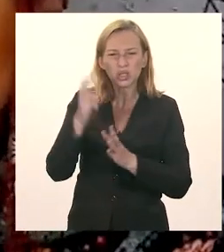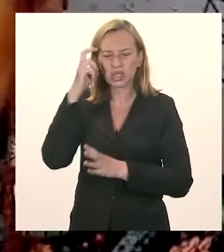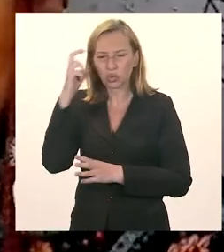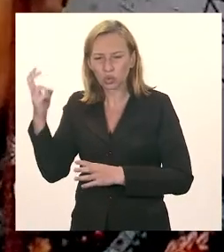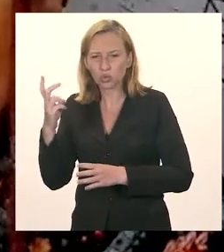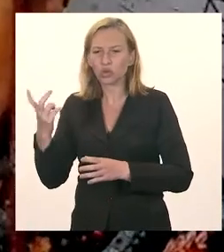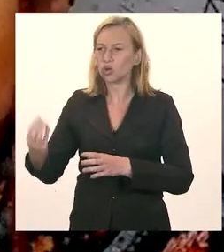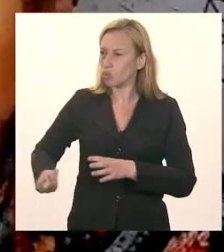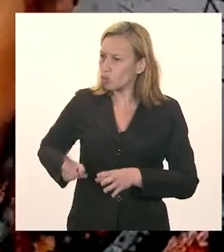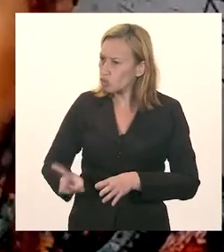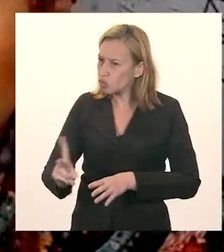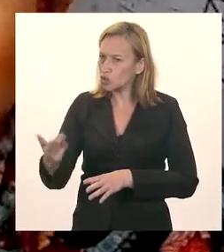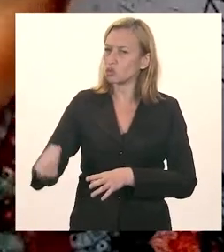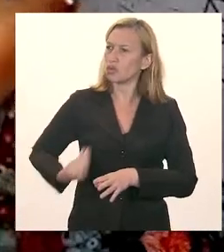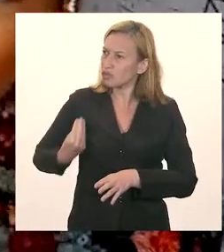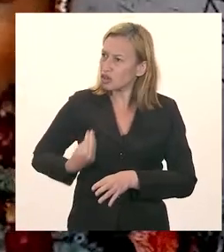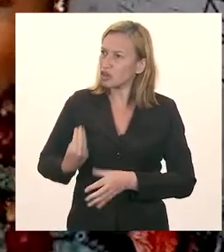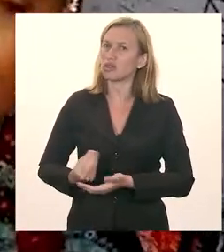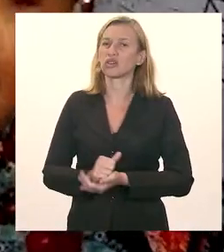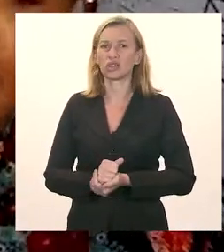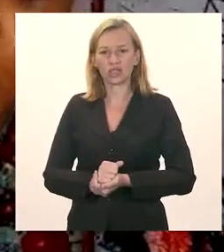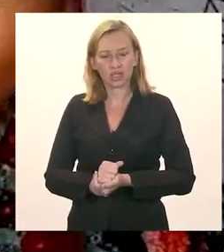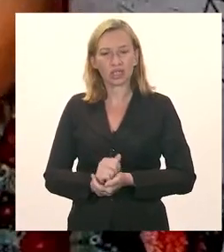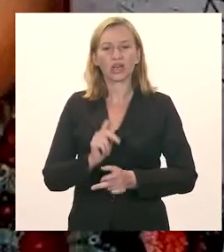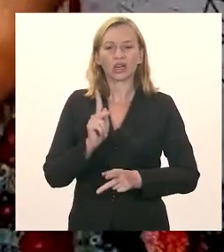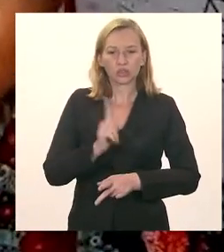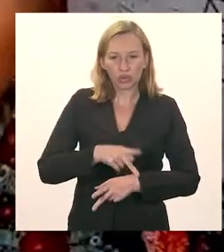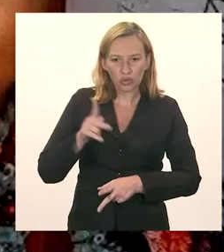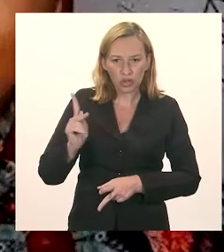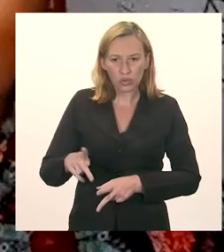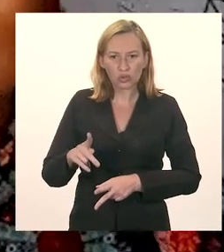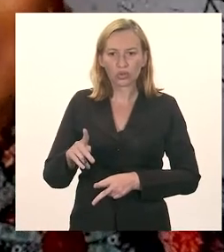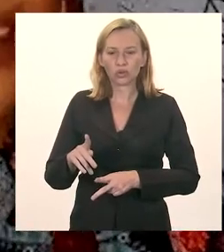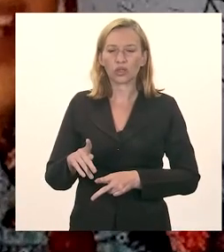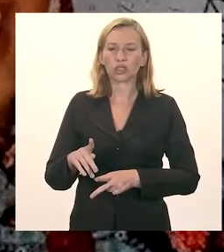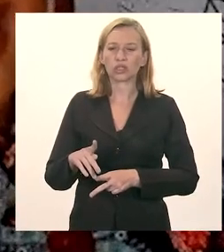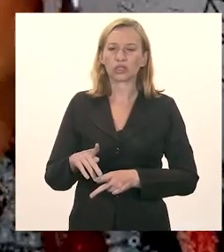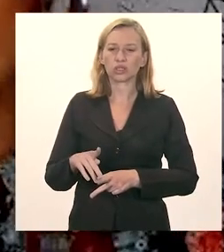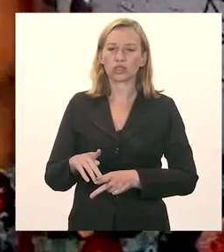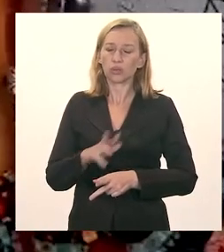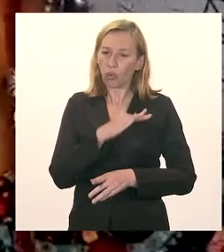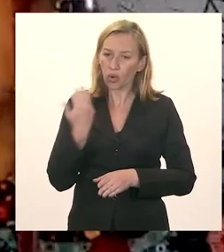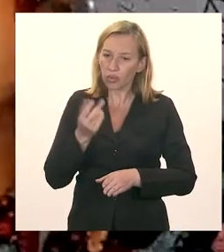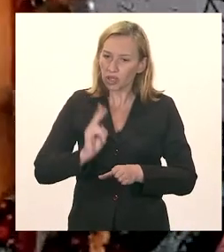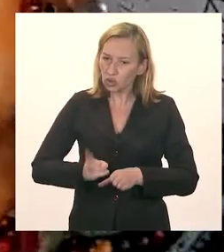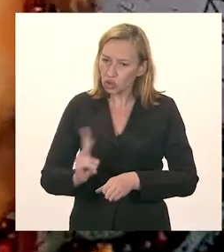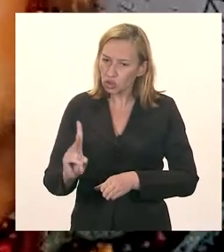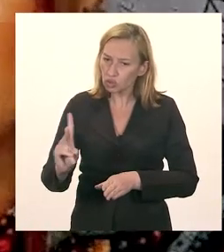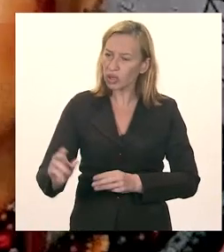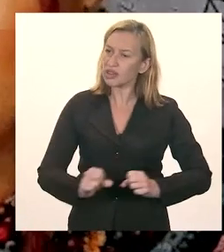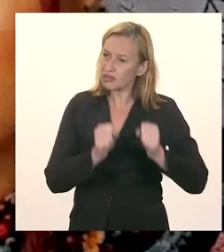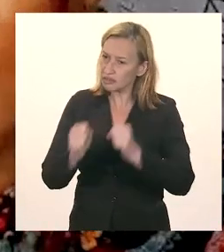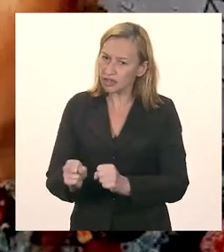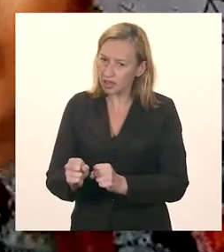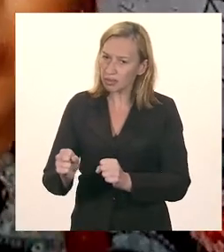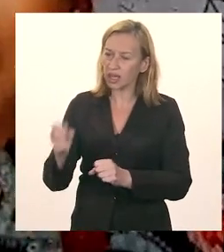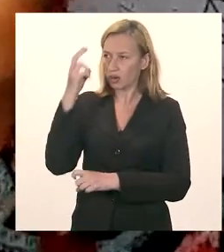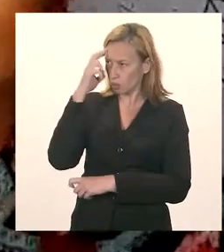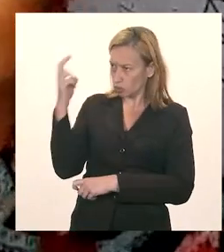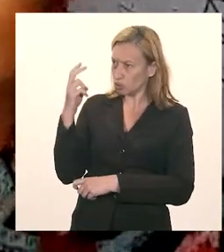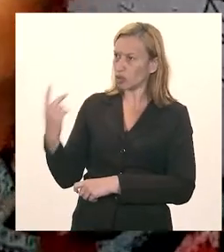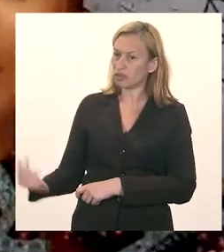essa cultura, ela continua viva. Os brincantes e os mestres, eles estão ali, que é o que eu chamo de resistência